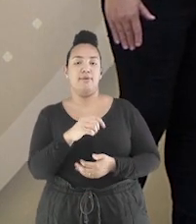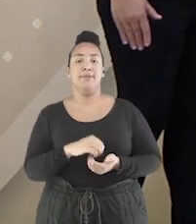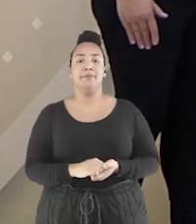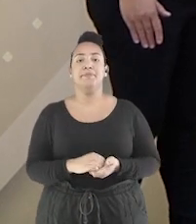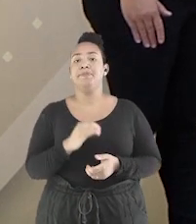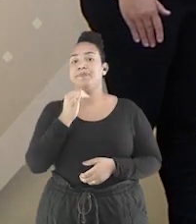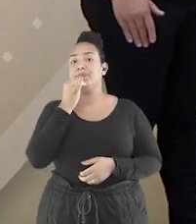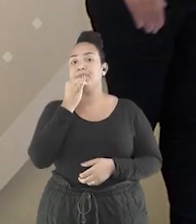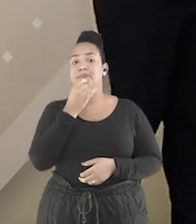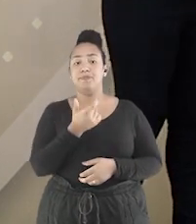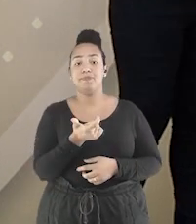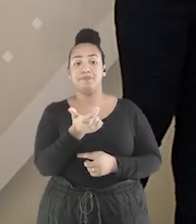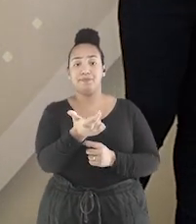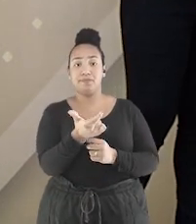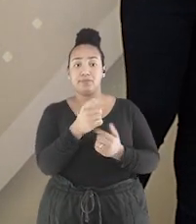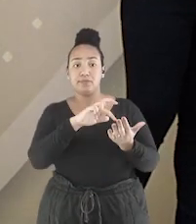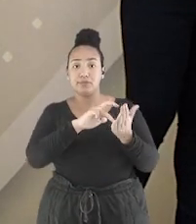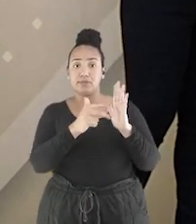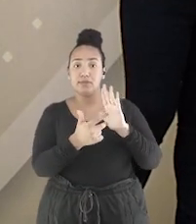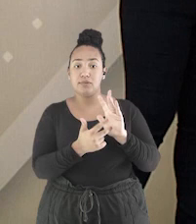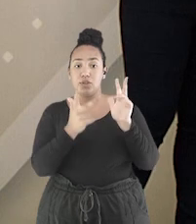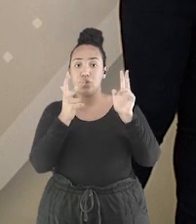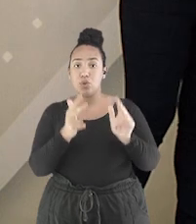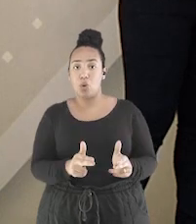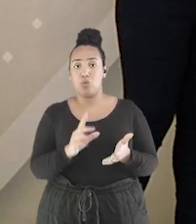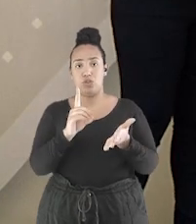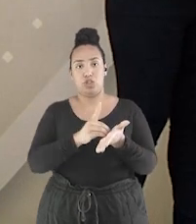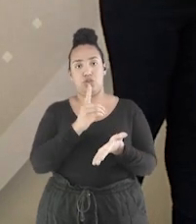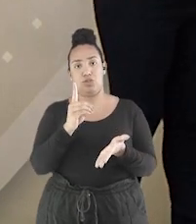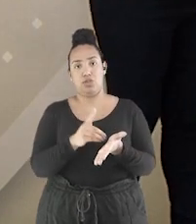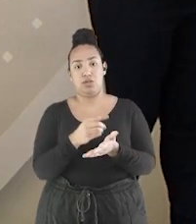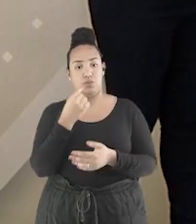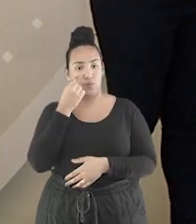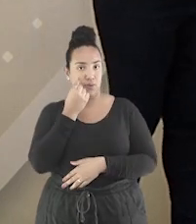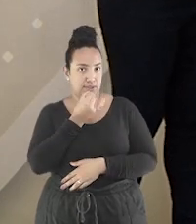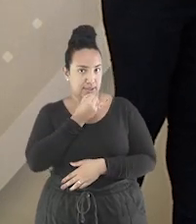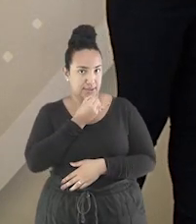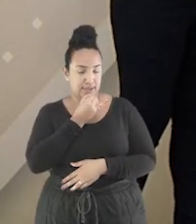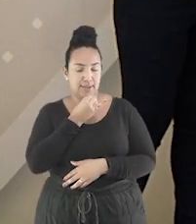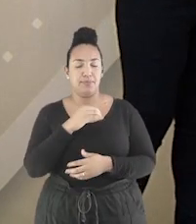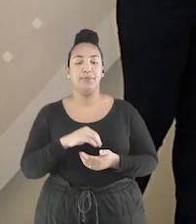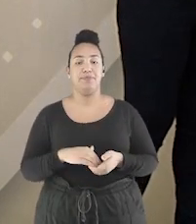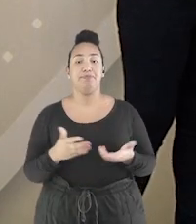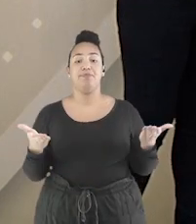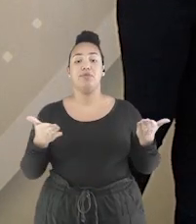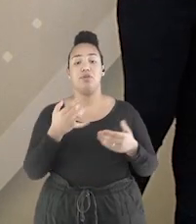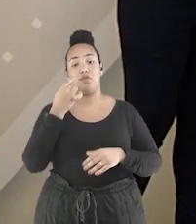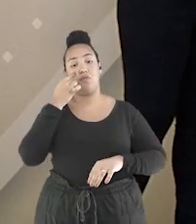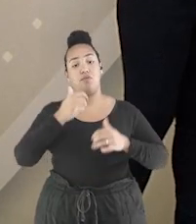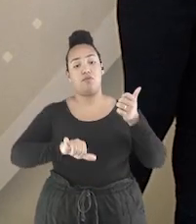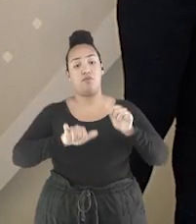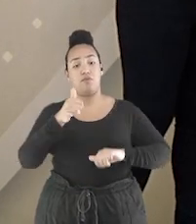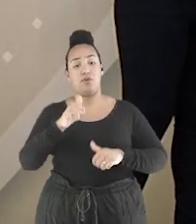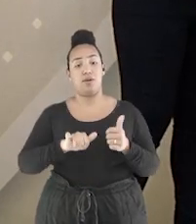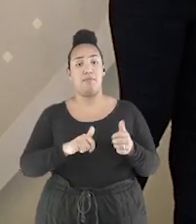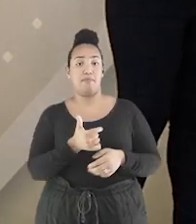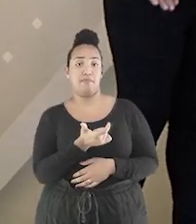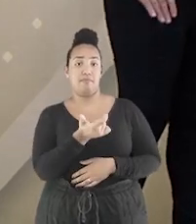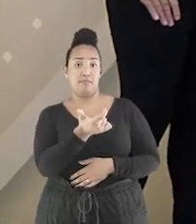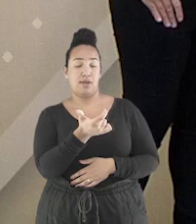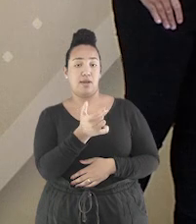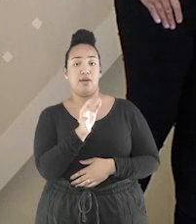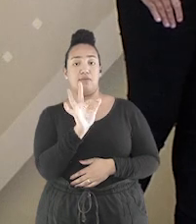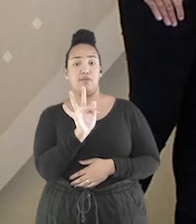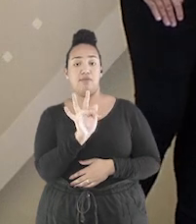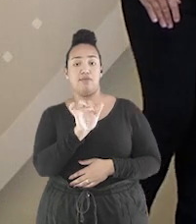e significado que aparece no dicionário. Querem ver um exemplo? Vamos analisar o uso da palavra